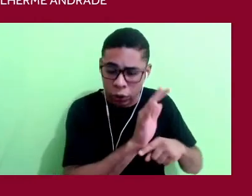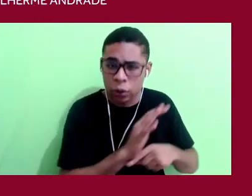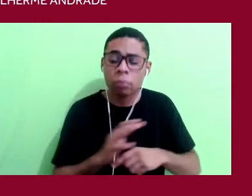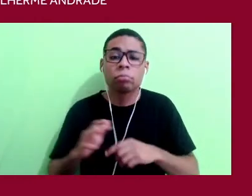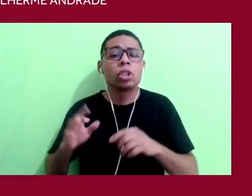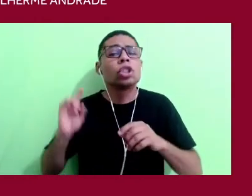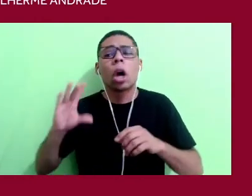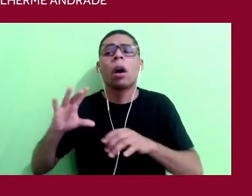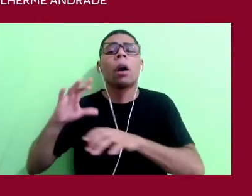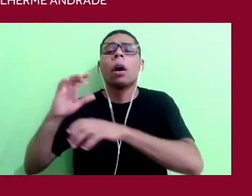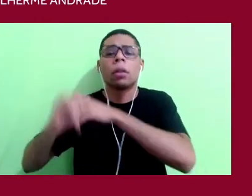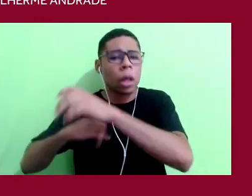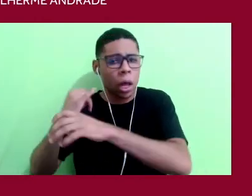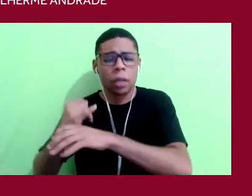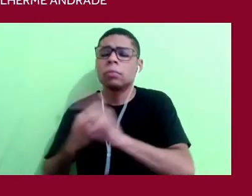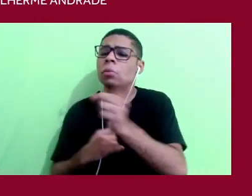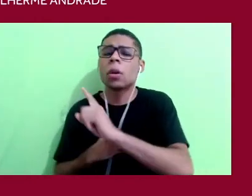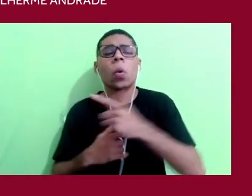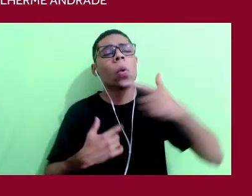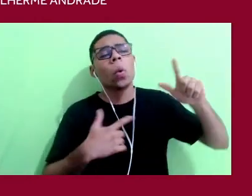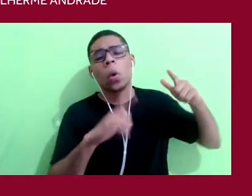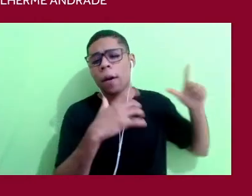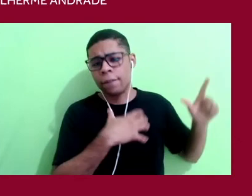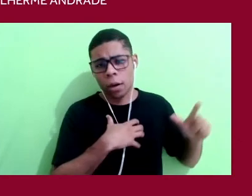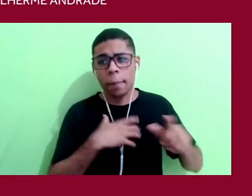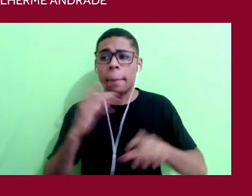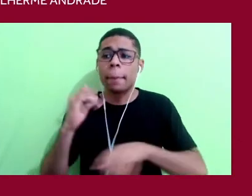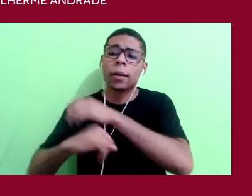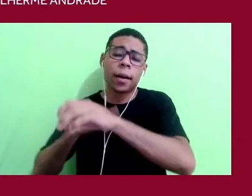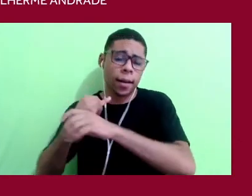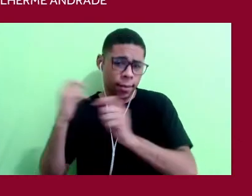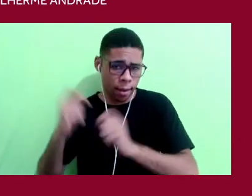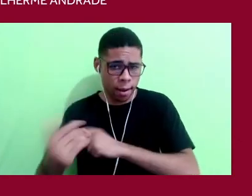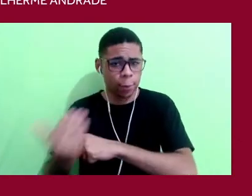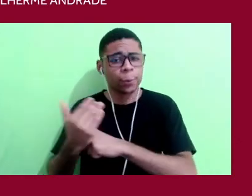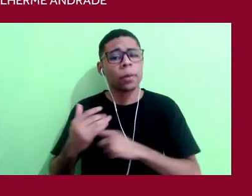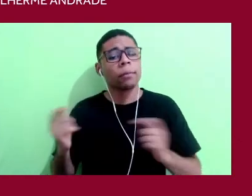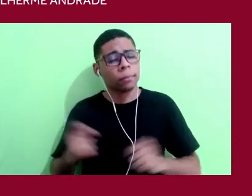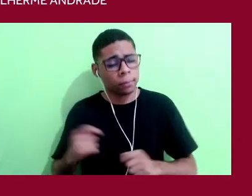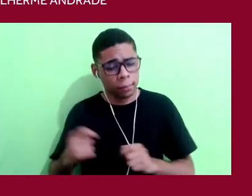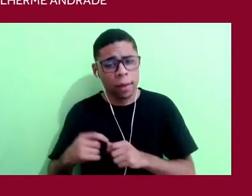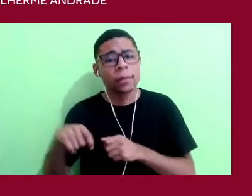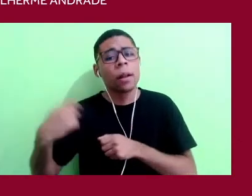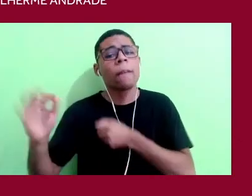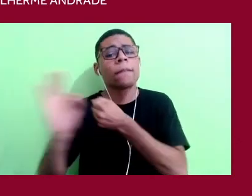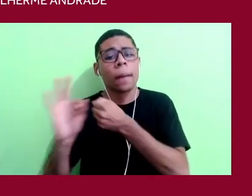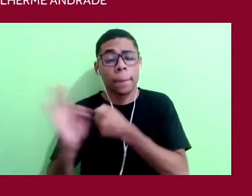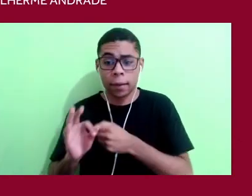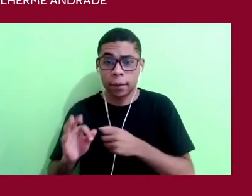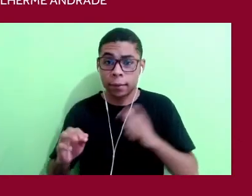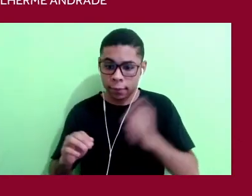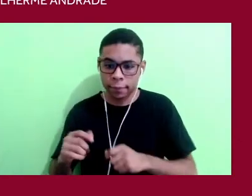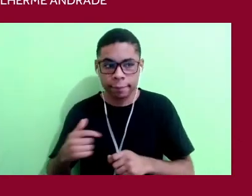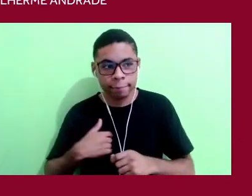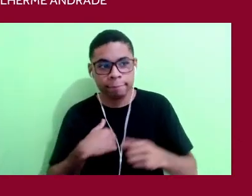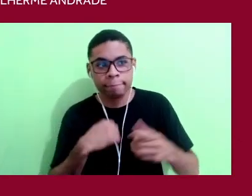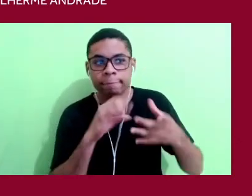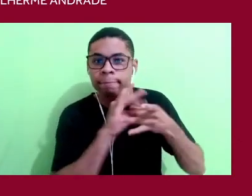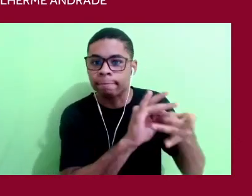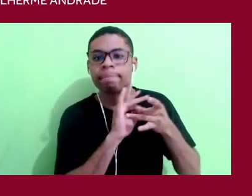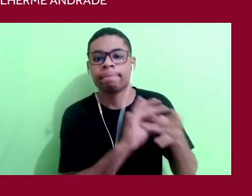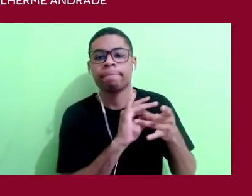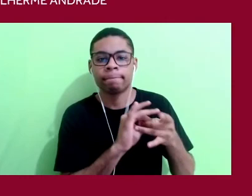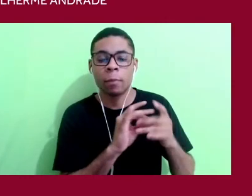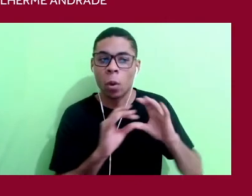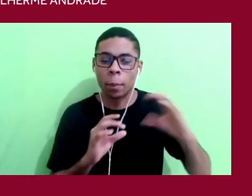nesse sentido. É, a gente consegue fortalecer os nossos laços com a comunidade e a